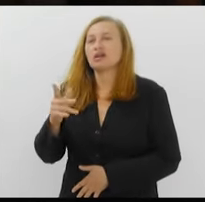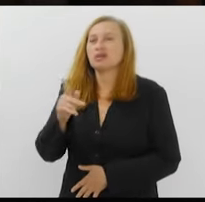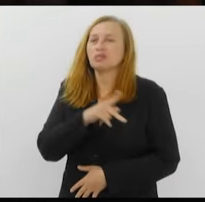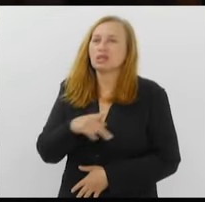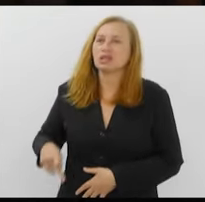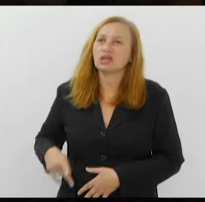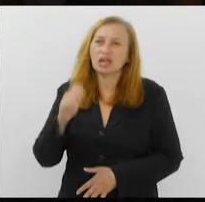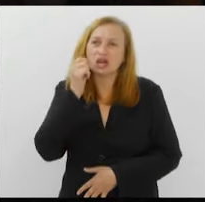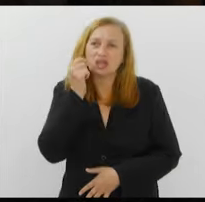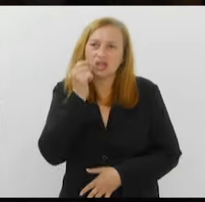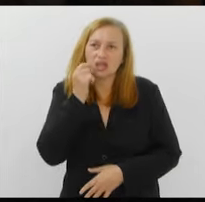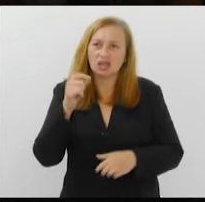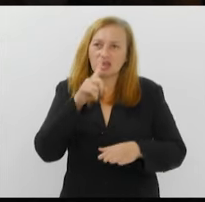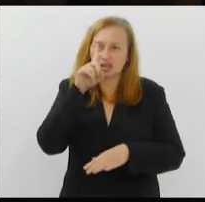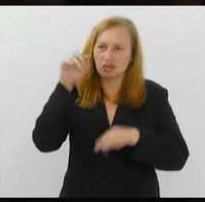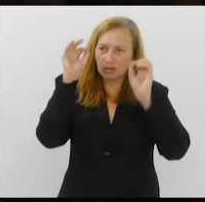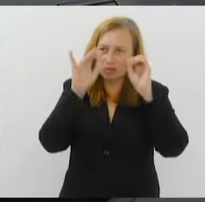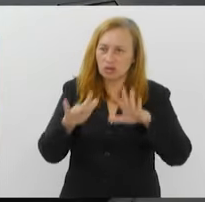abençoe a todos.